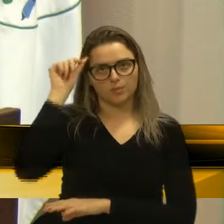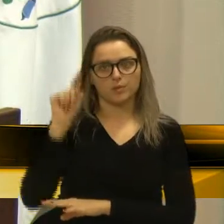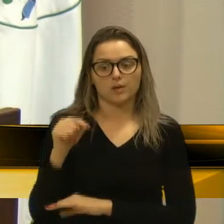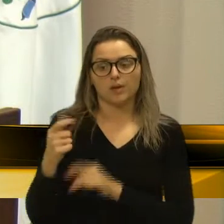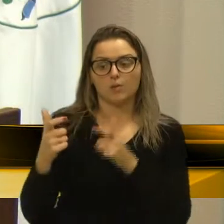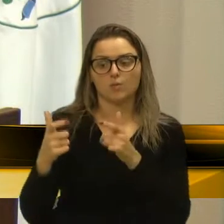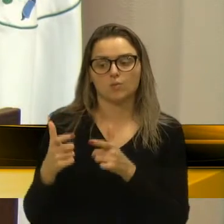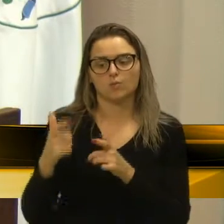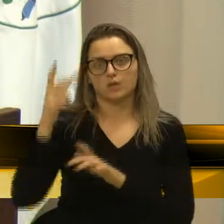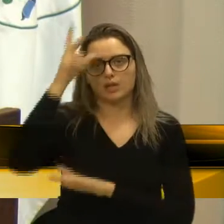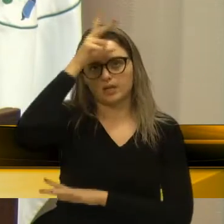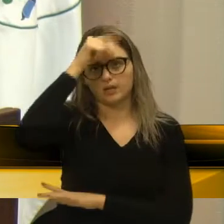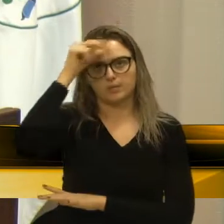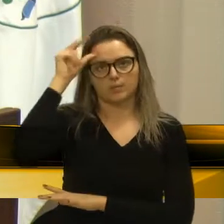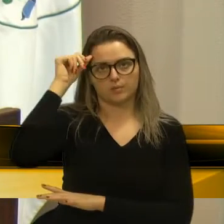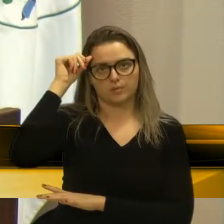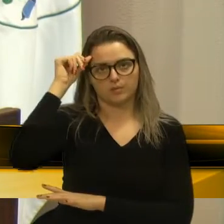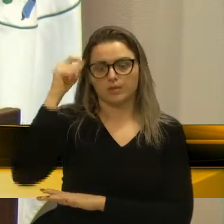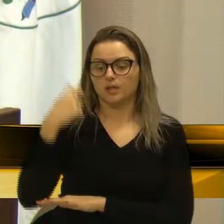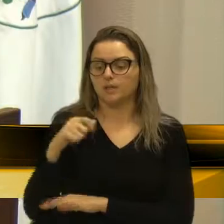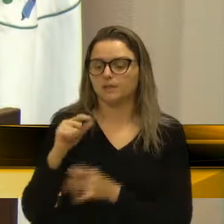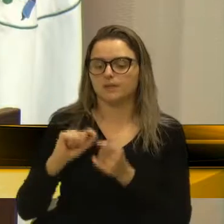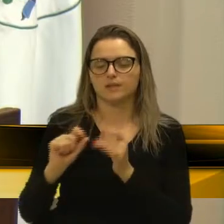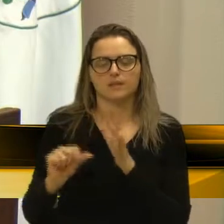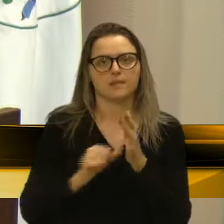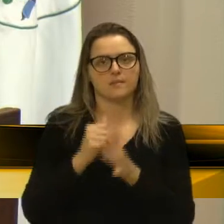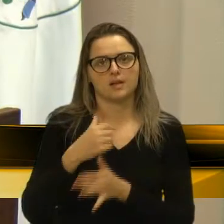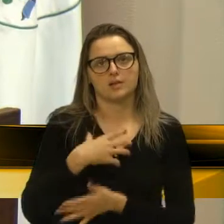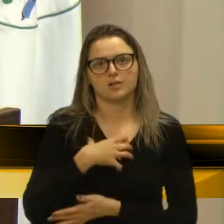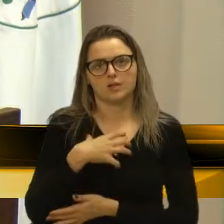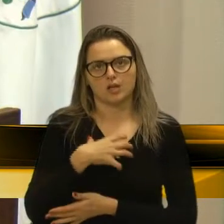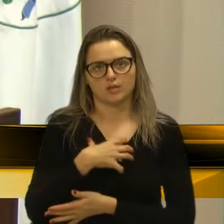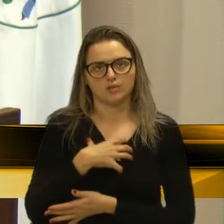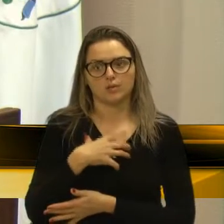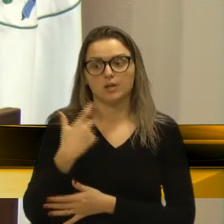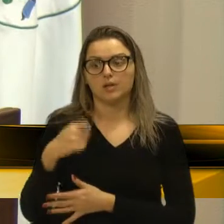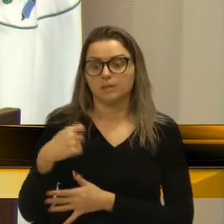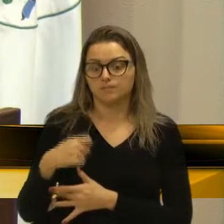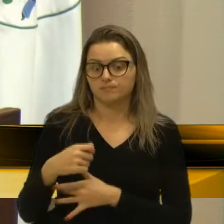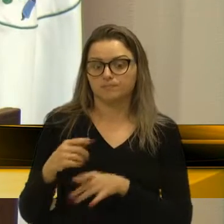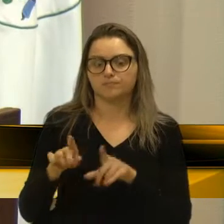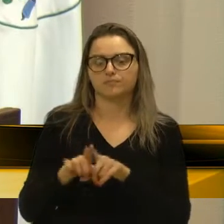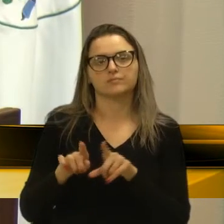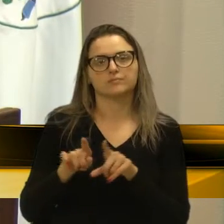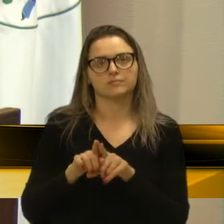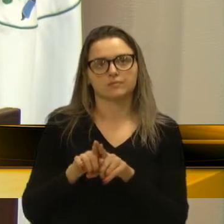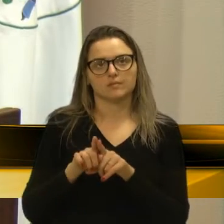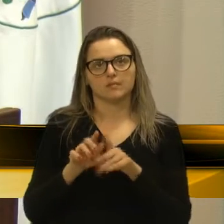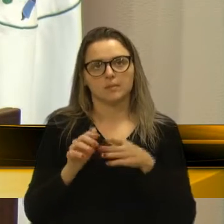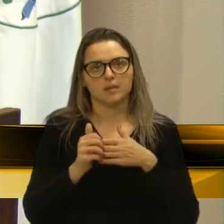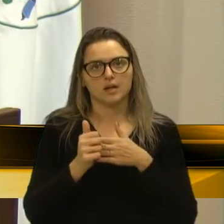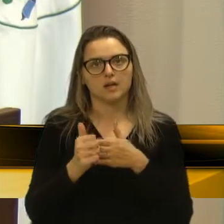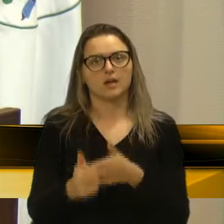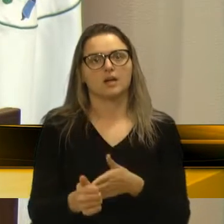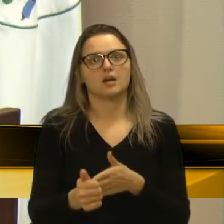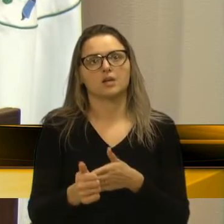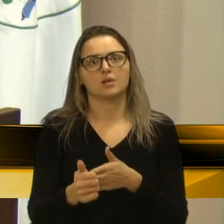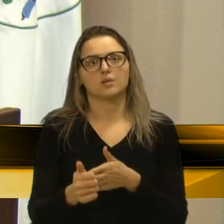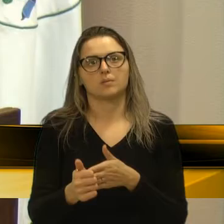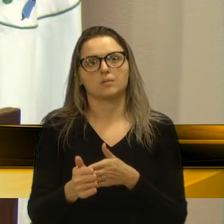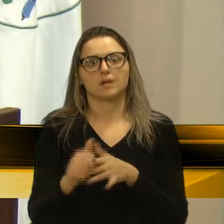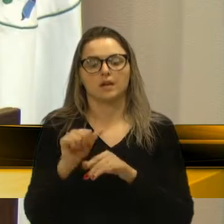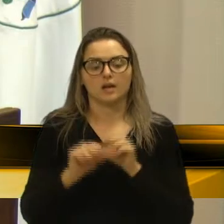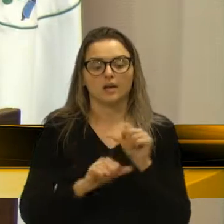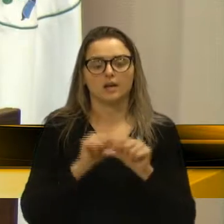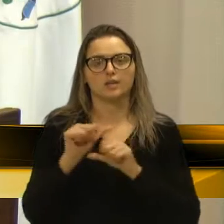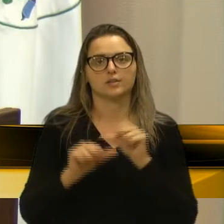público. Então, ele tem que servir da melhor forma, e ele tem que estar atualizado para acompanhar essa mudança